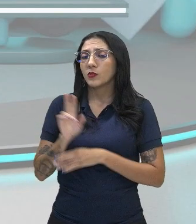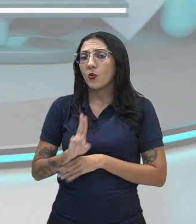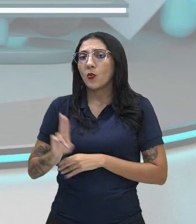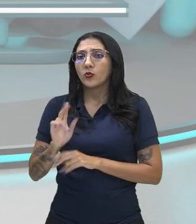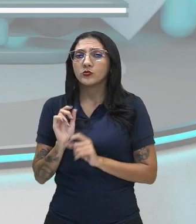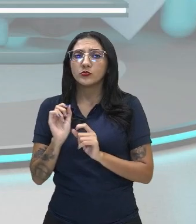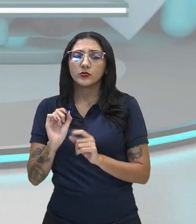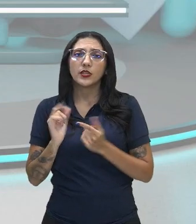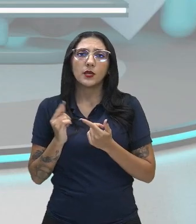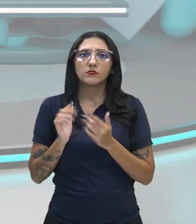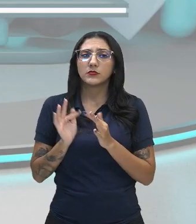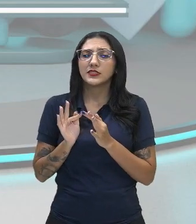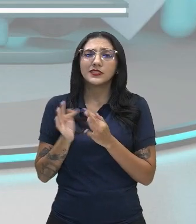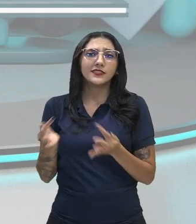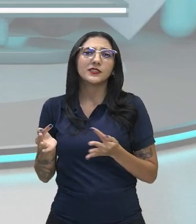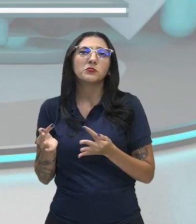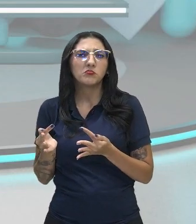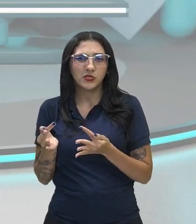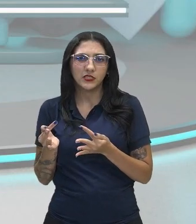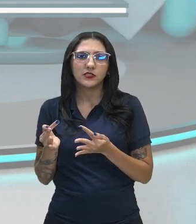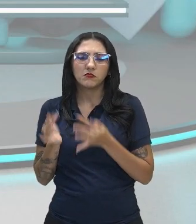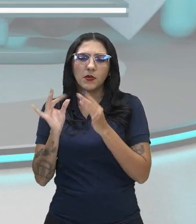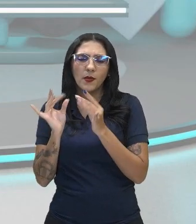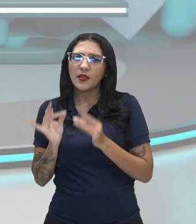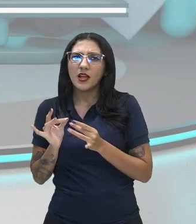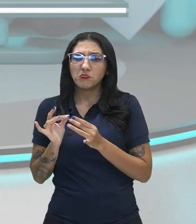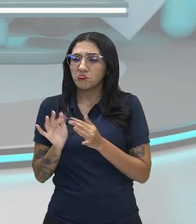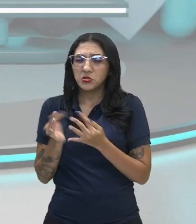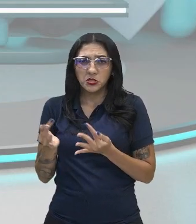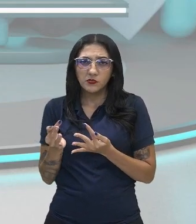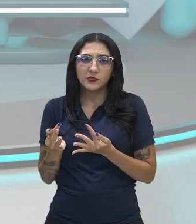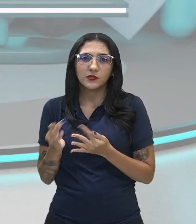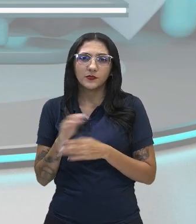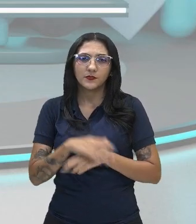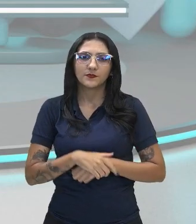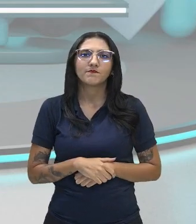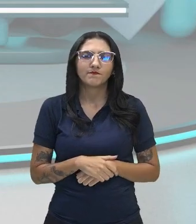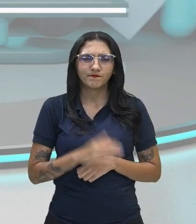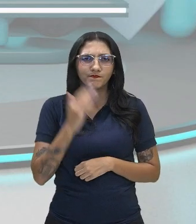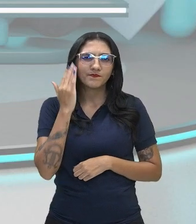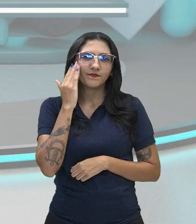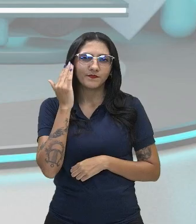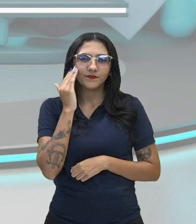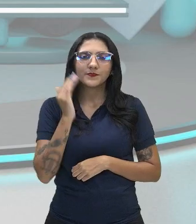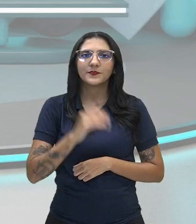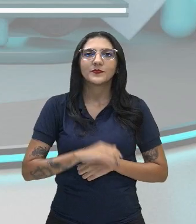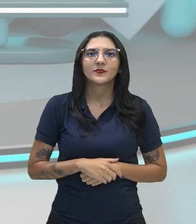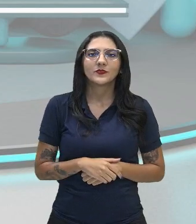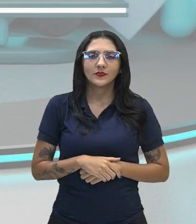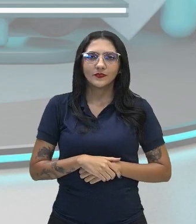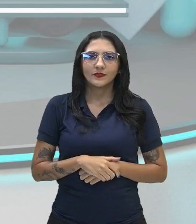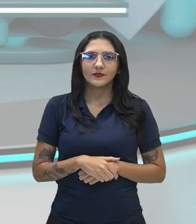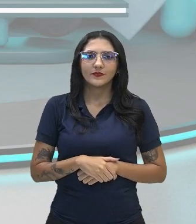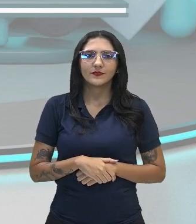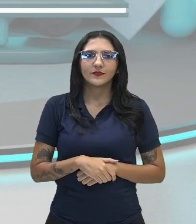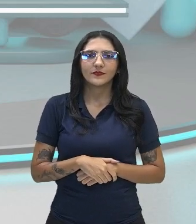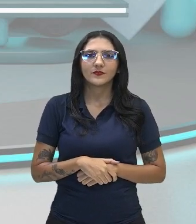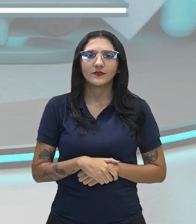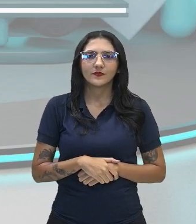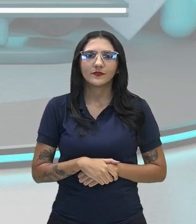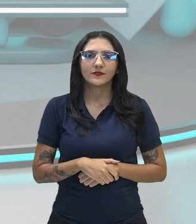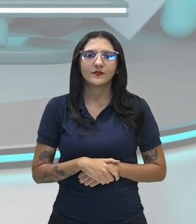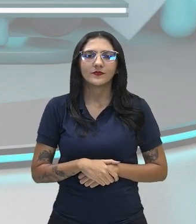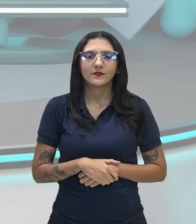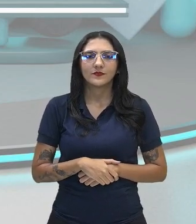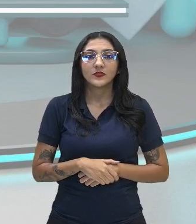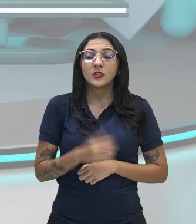uma linguagem coloquial e subjetiva. Vocês entenderam? Então, uma outra